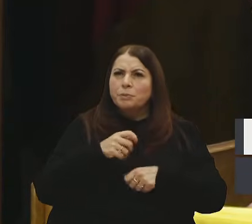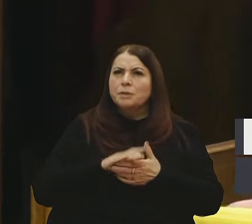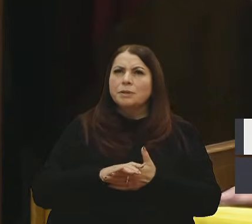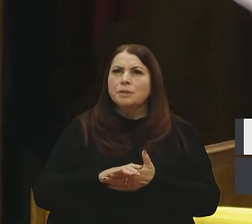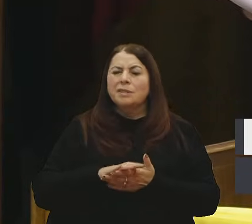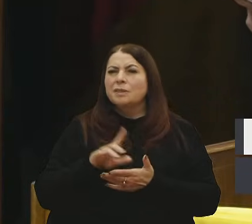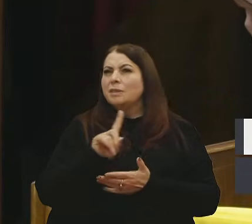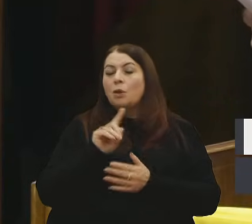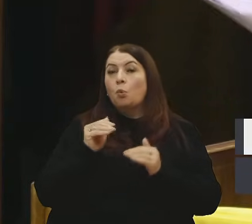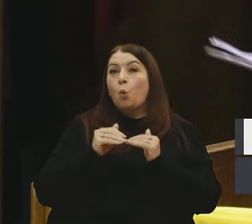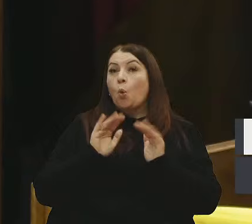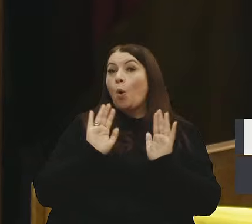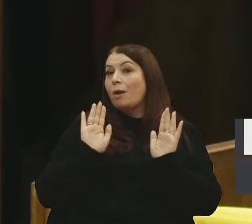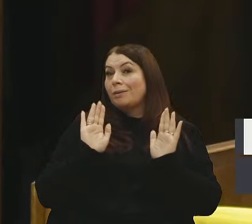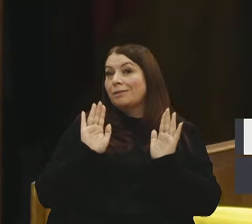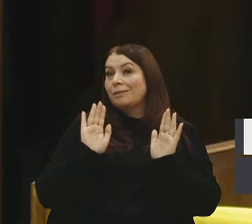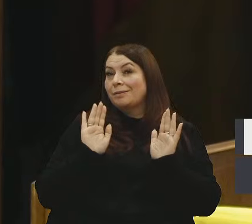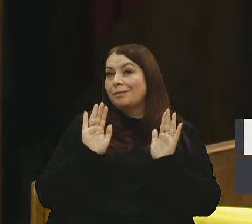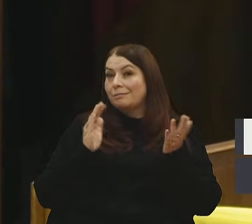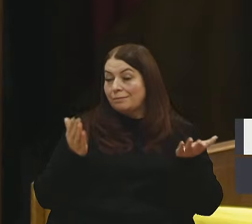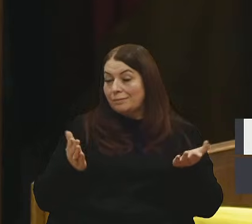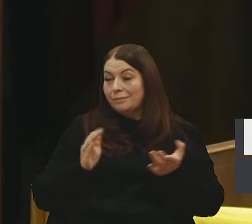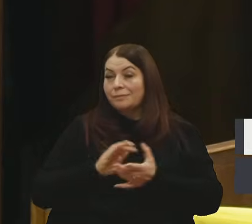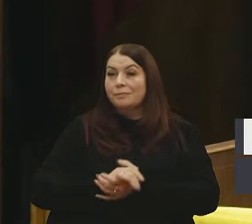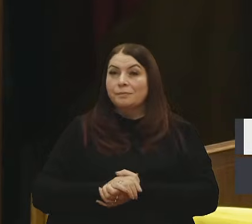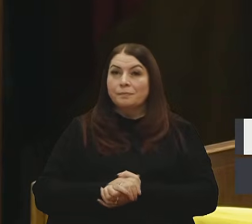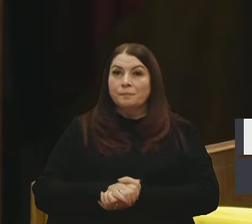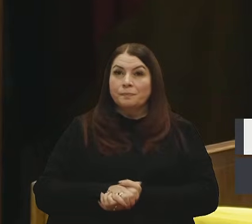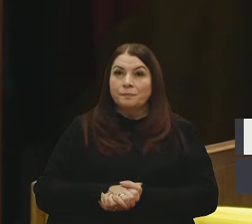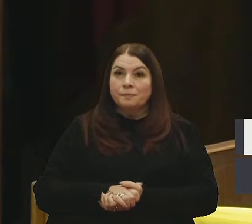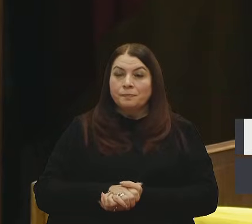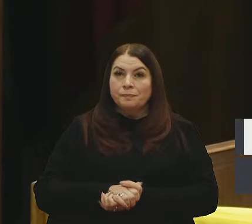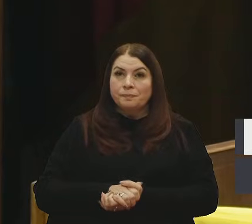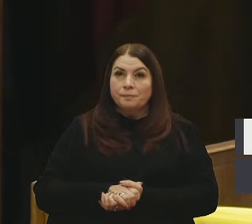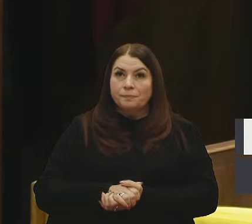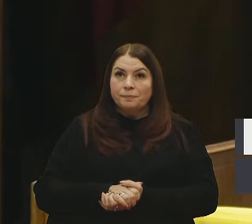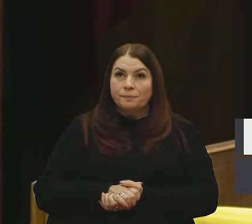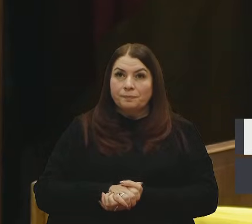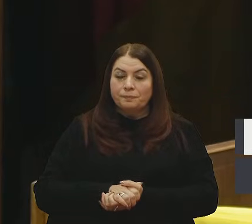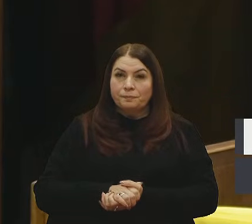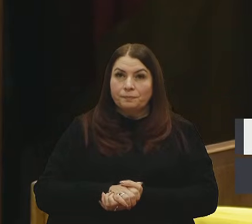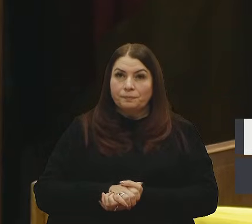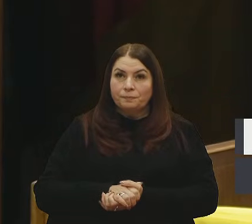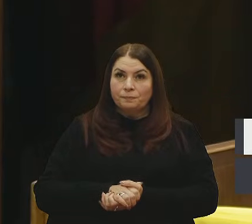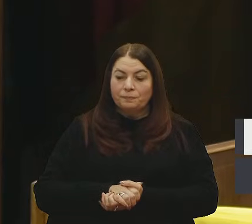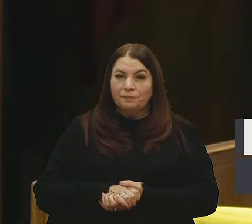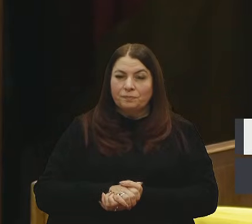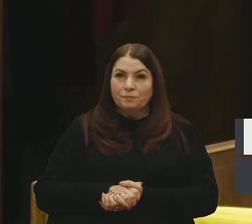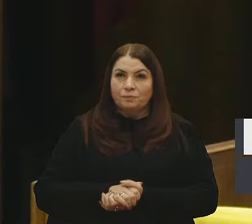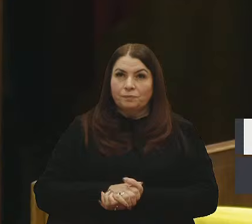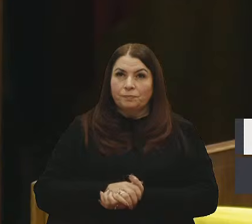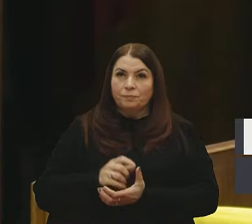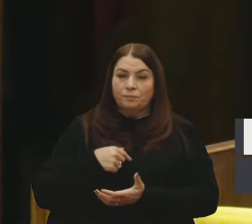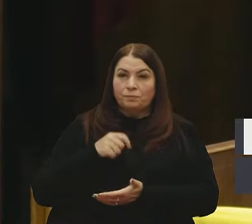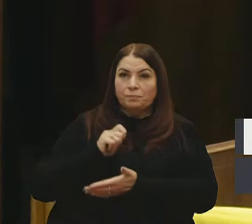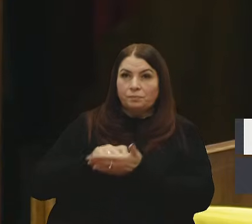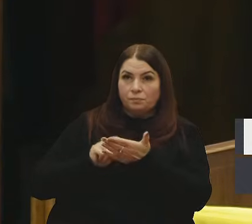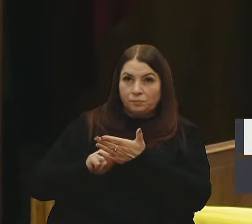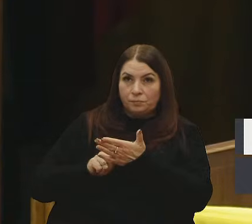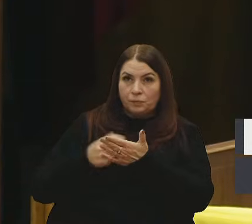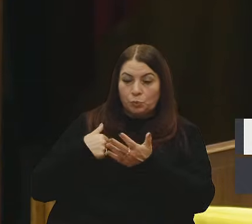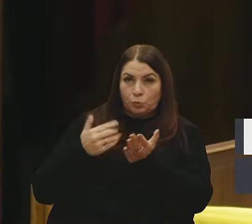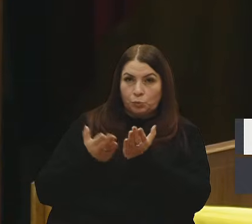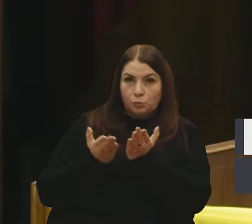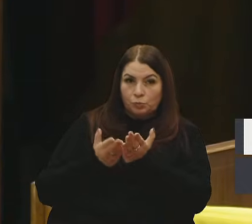não concorda. Então, olha só. Vamos lá. Isso aqui são os pontos que eu anotei no meu